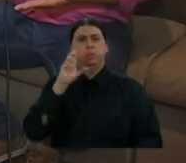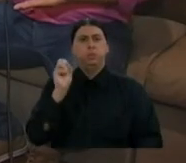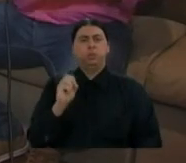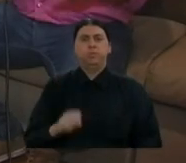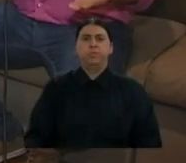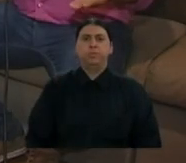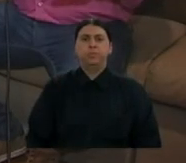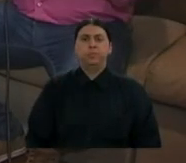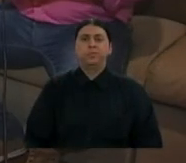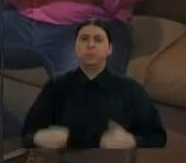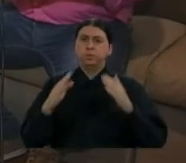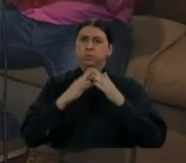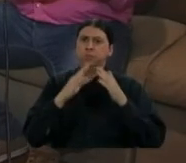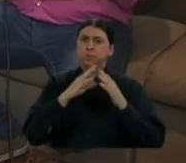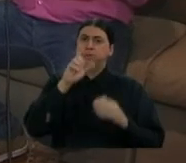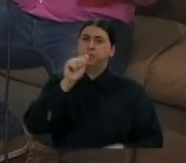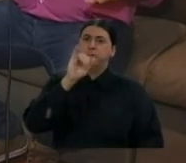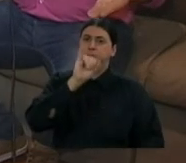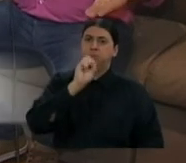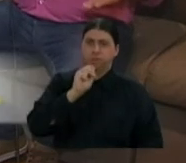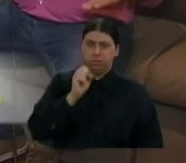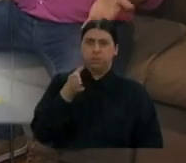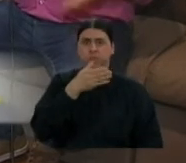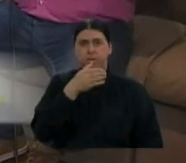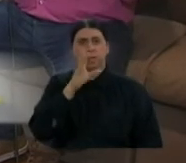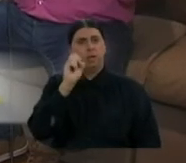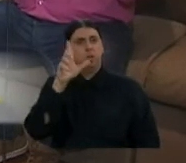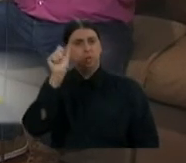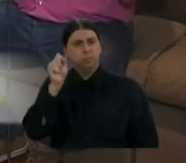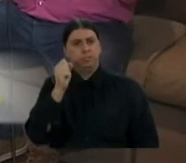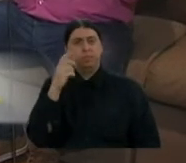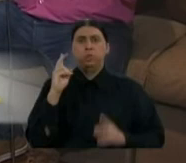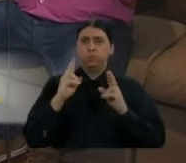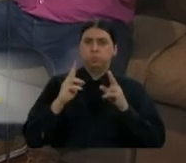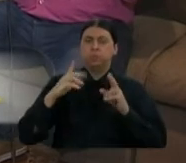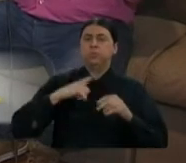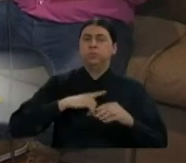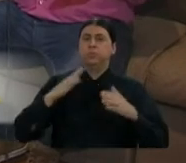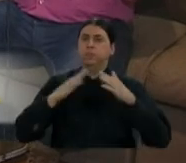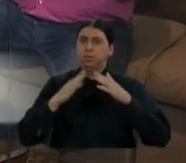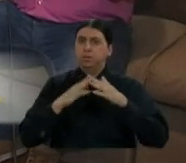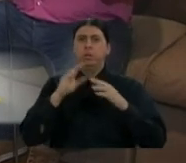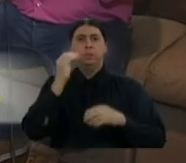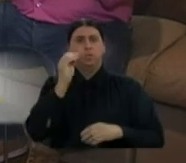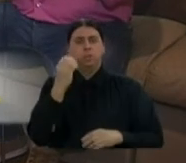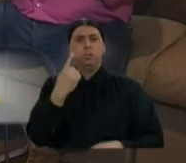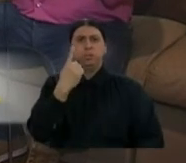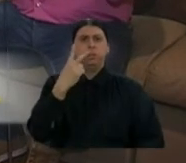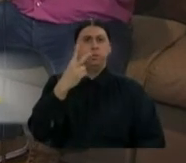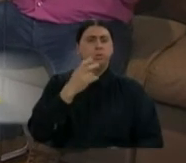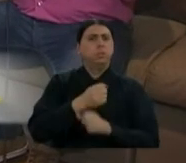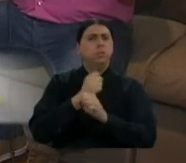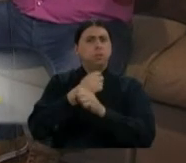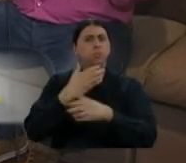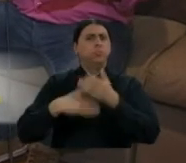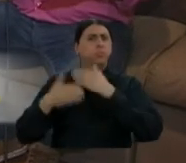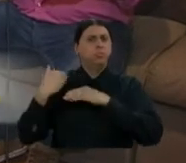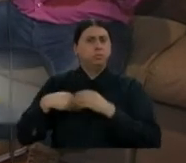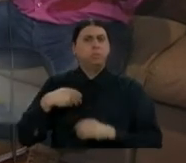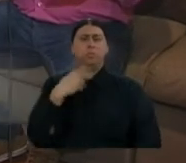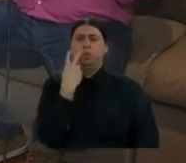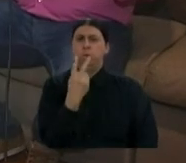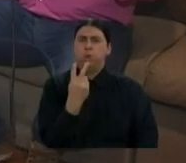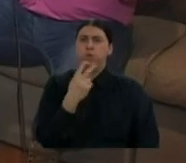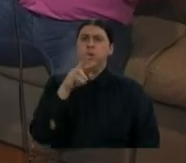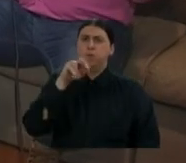aqui na casa da aids e do carlos que mora em porto alegre e há 12 anos e resolveram fazer algo muito especial adotar dois irmãos